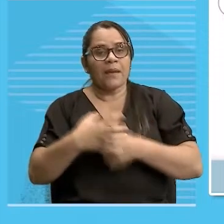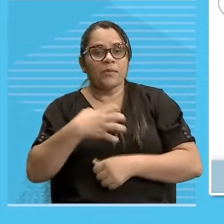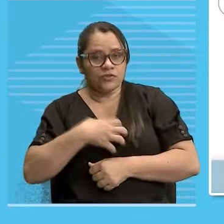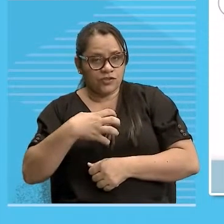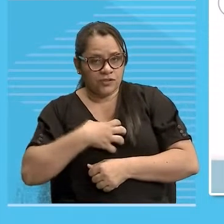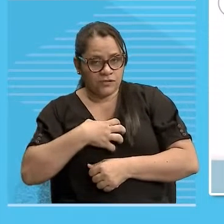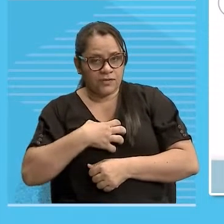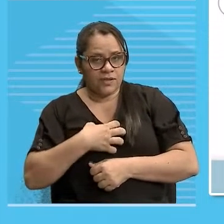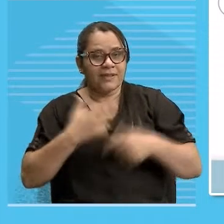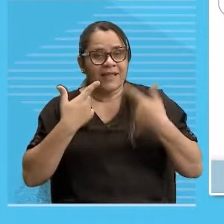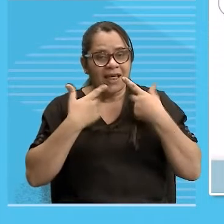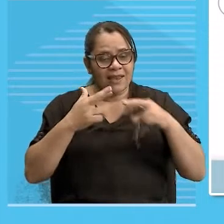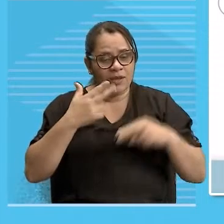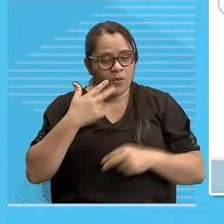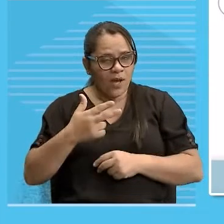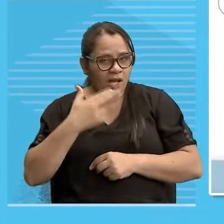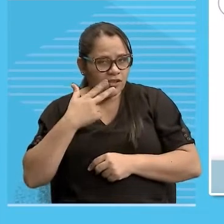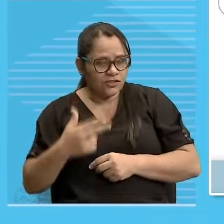seja,